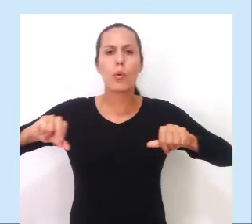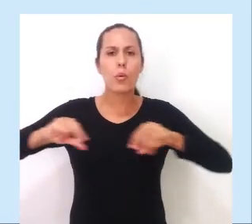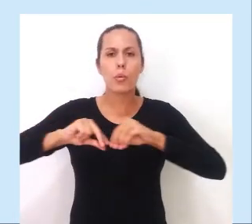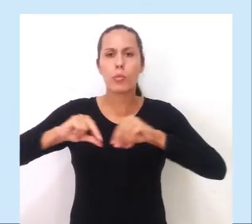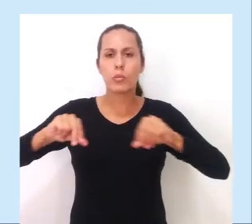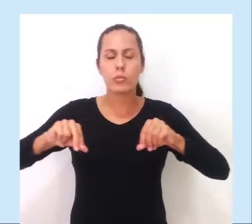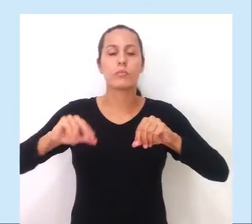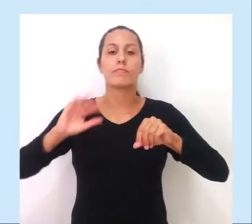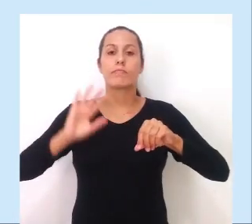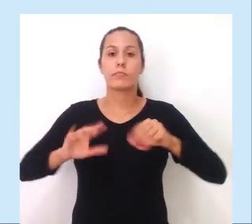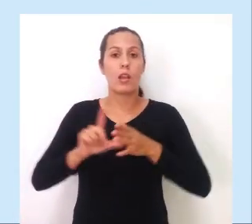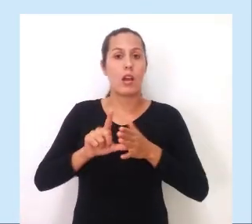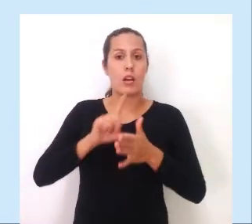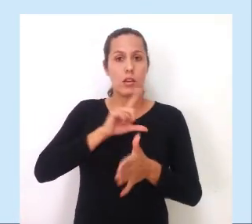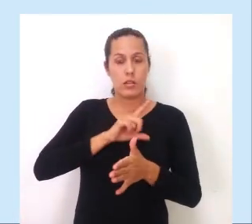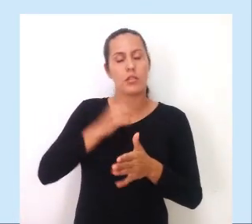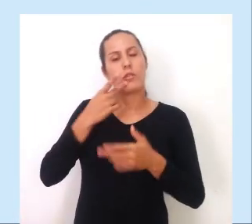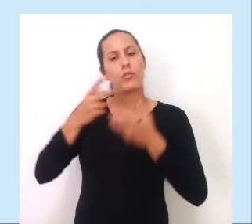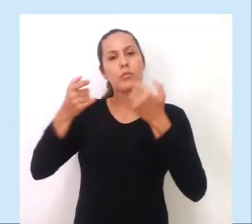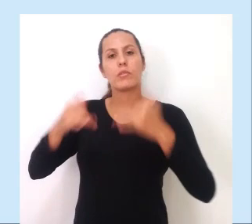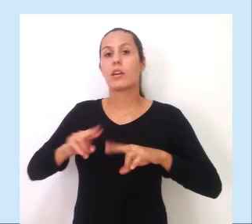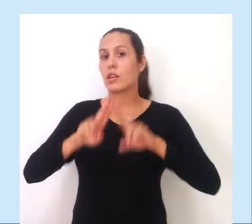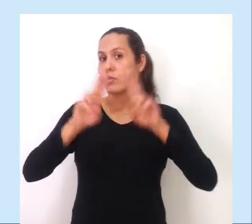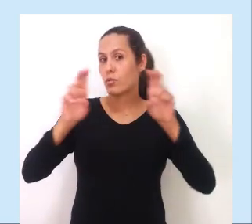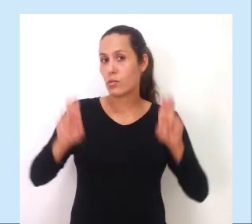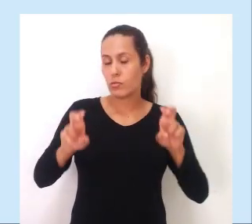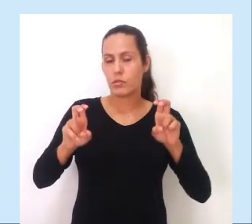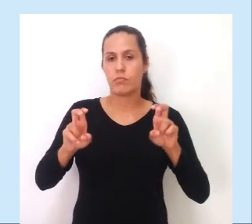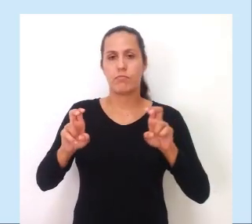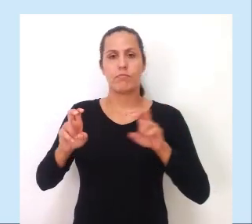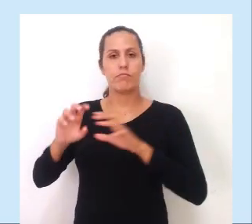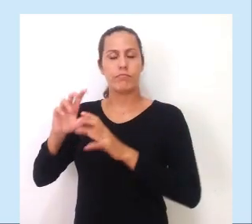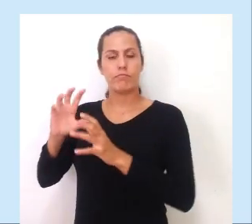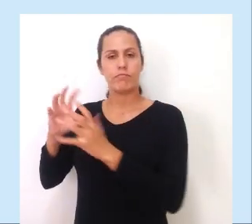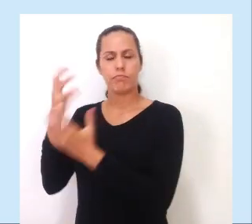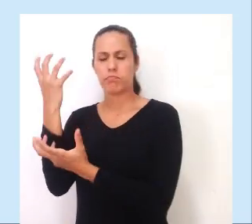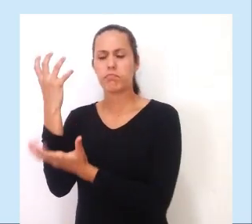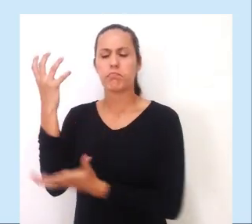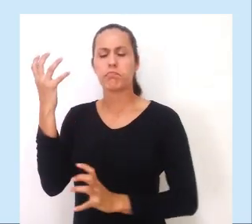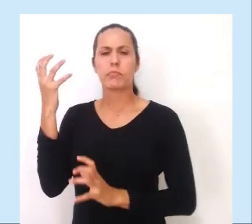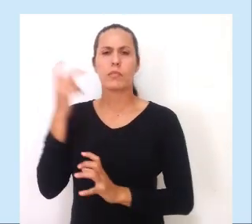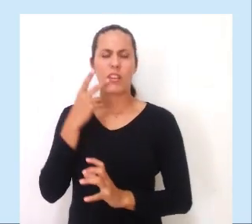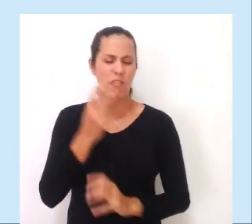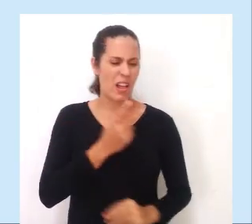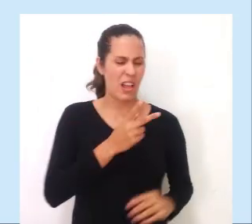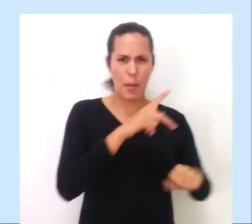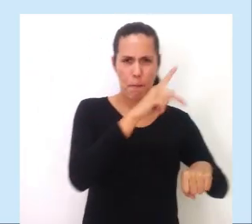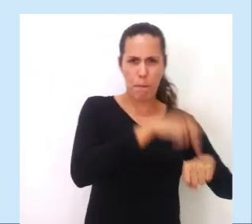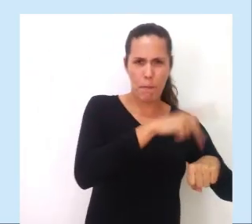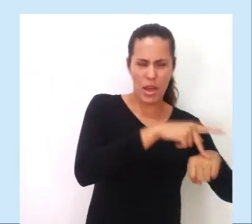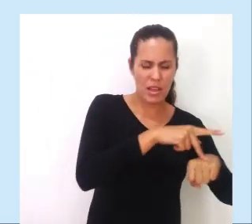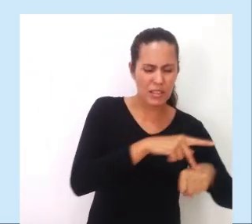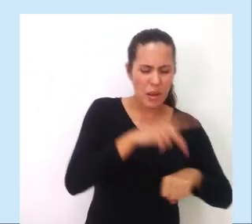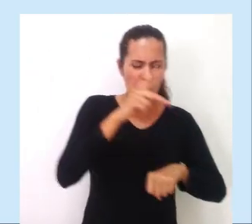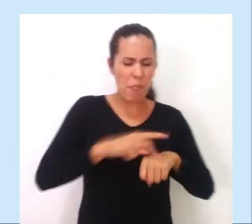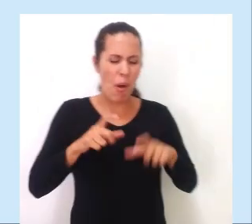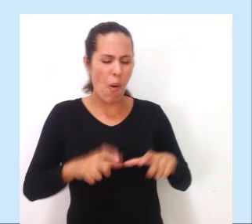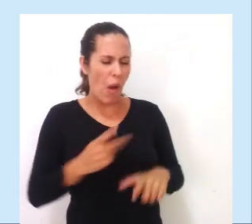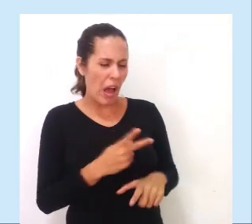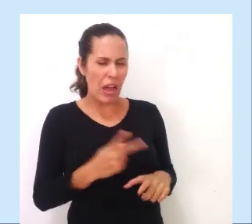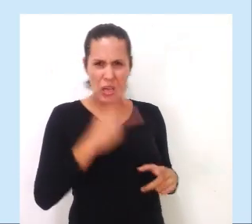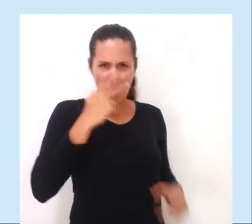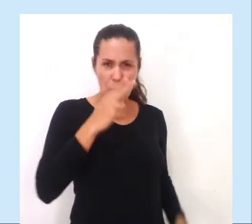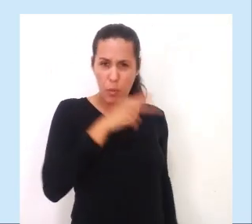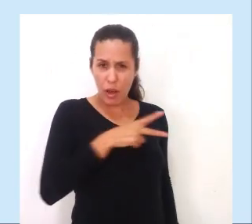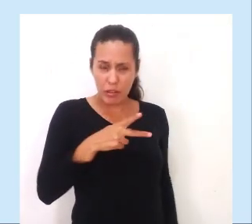os fósseis. Então, só revisando. Rocha e pedra, será que é a mesma coisa? Não. Na